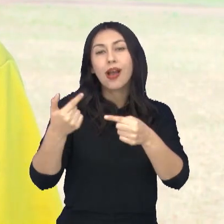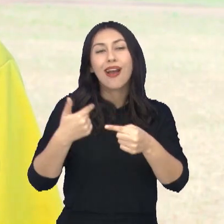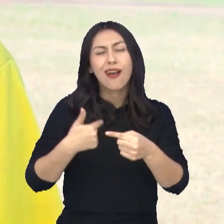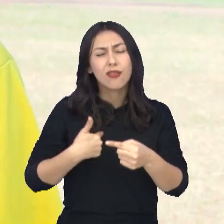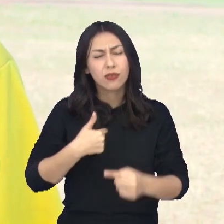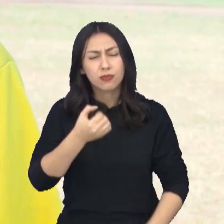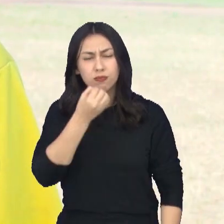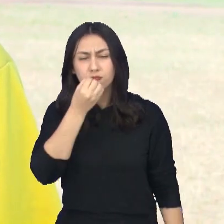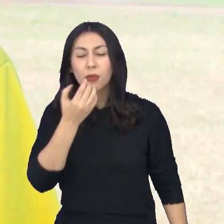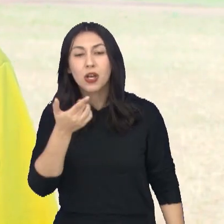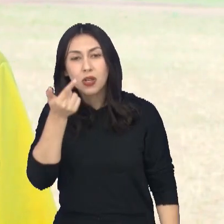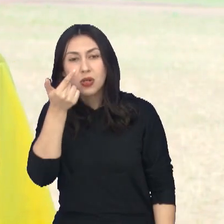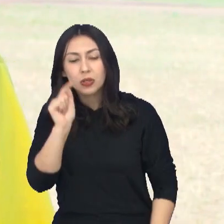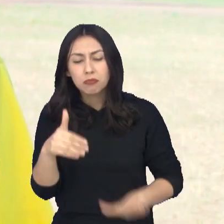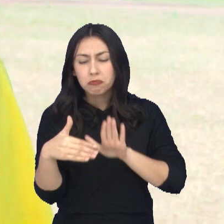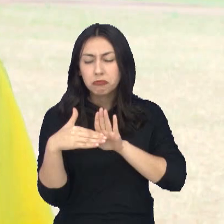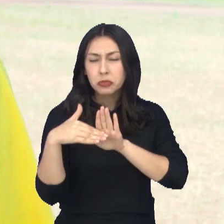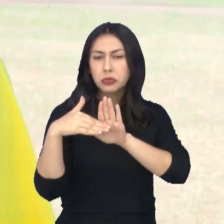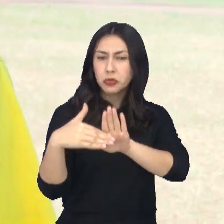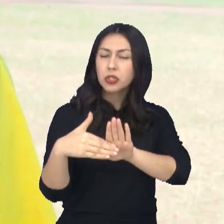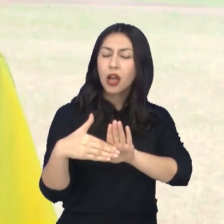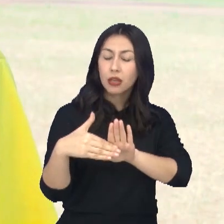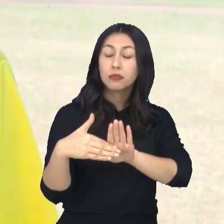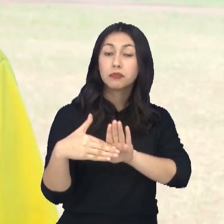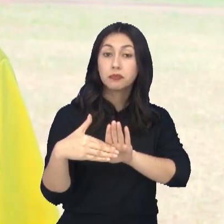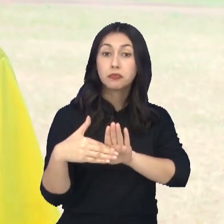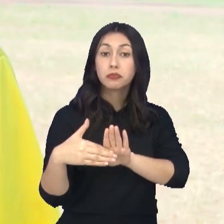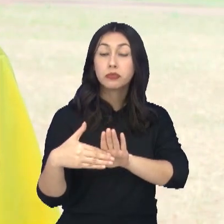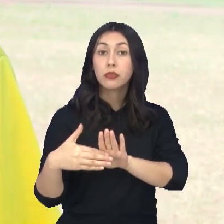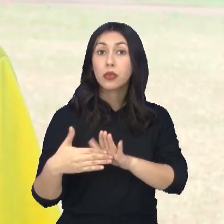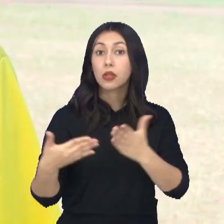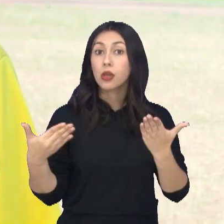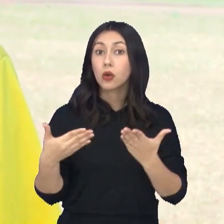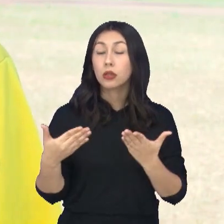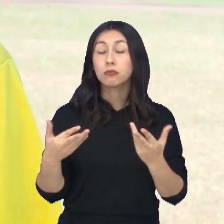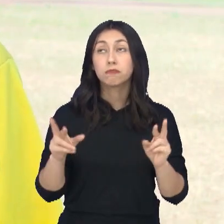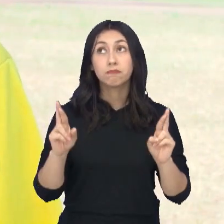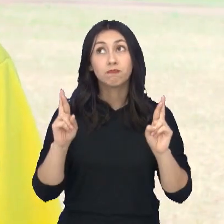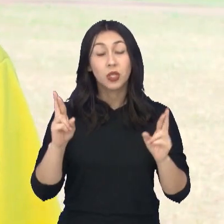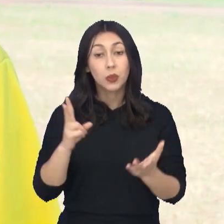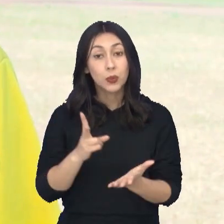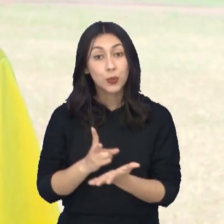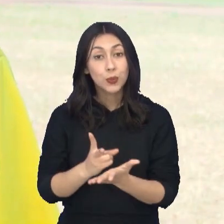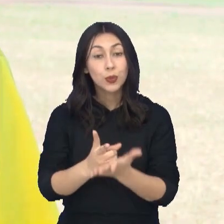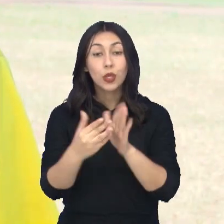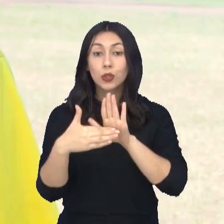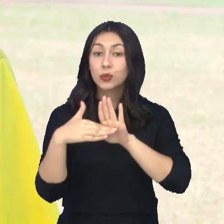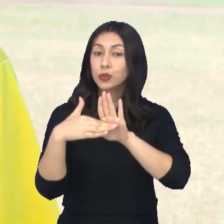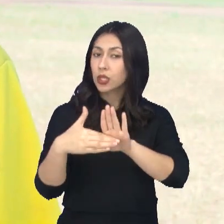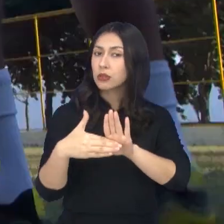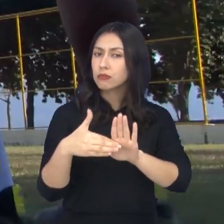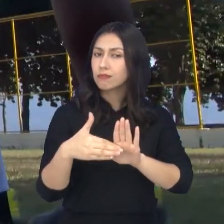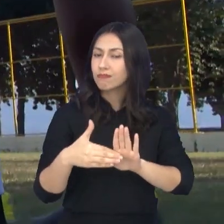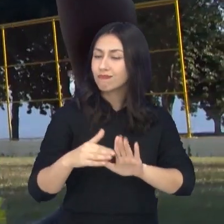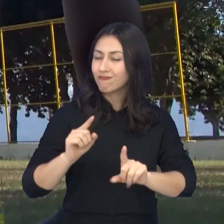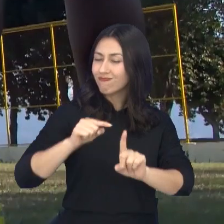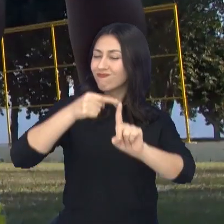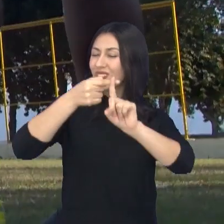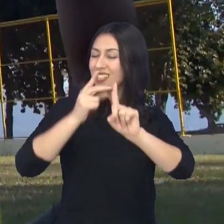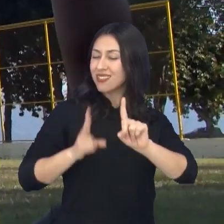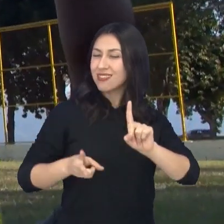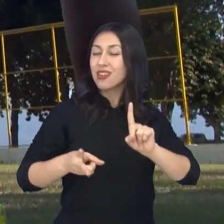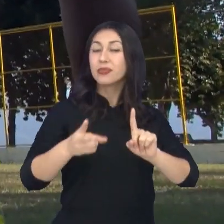feliz, pude ajudar o grupo da melhor maneira. E espero continuar e sempre dar um pouco a mais, né?